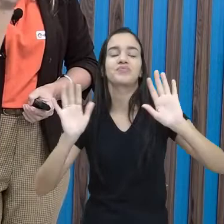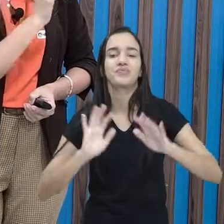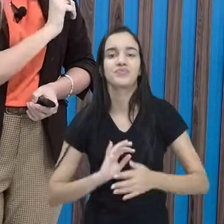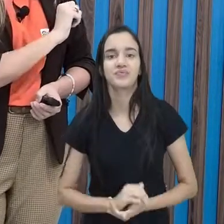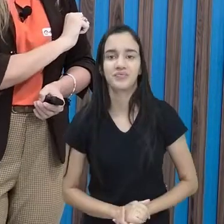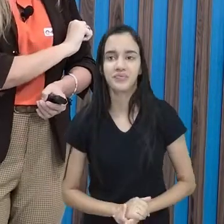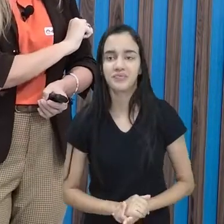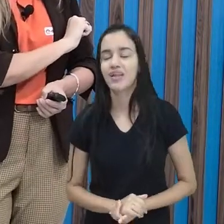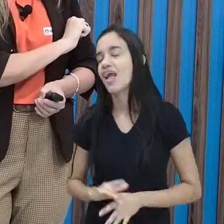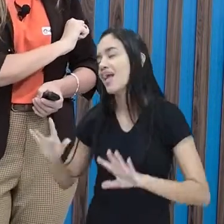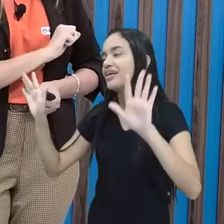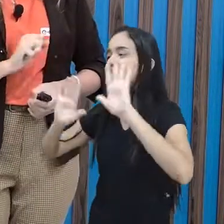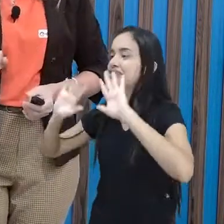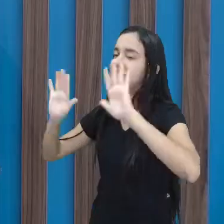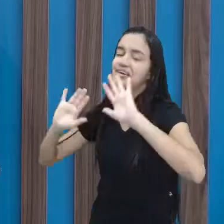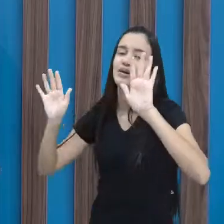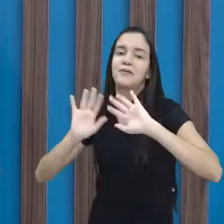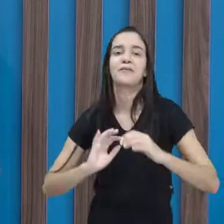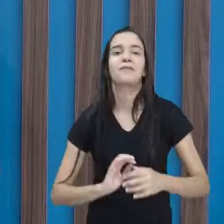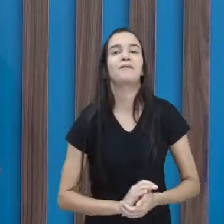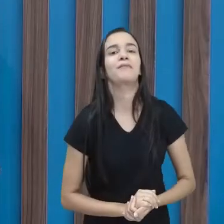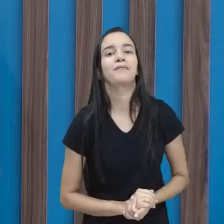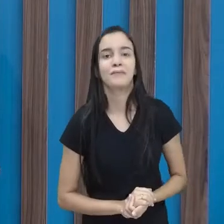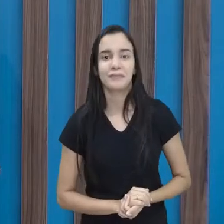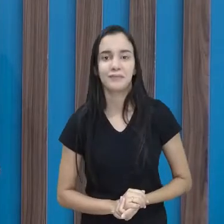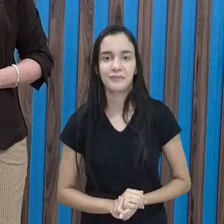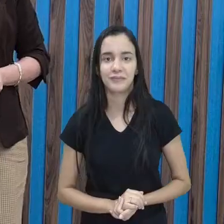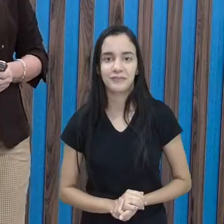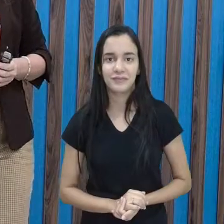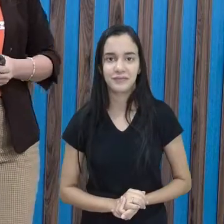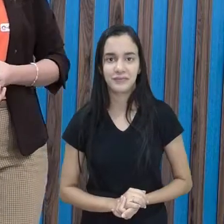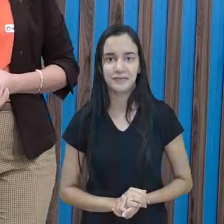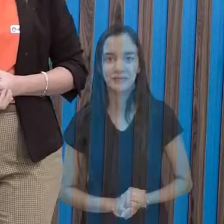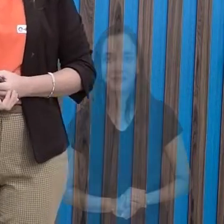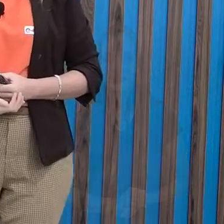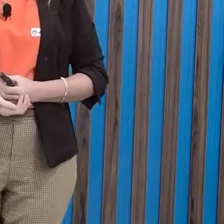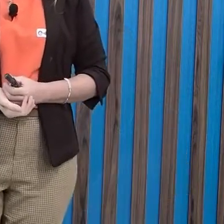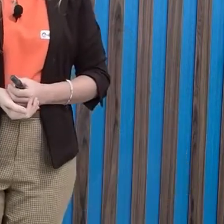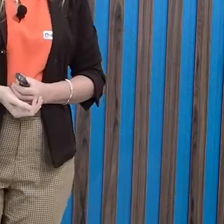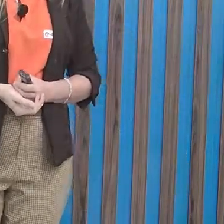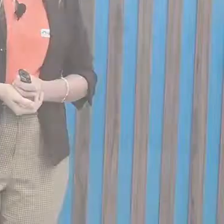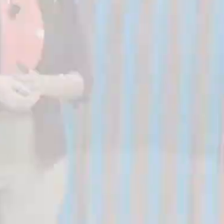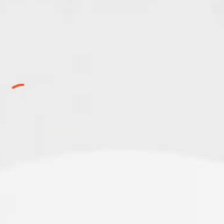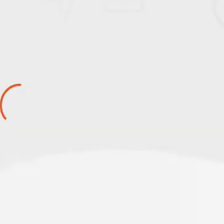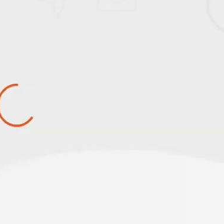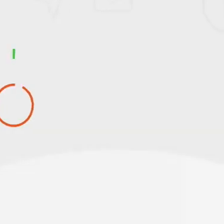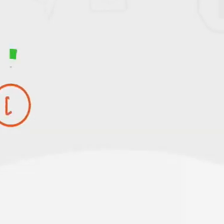Tchau. Tchau, professora Kátia. Tchau, tchau. Até daqui a pouco. Até daqui a pouco. Tchau, Miriam.